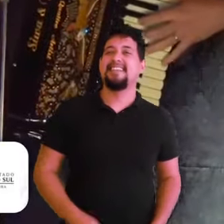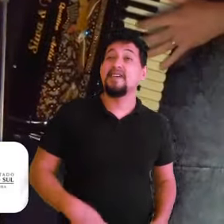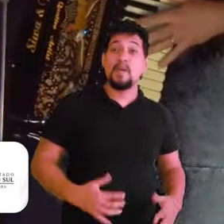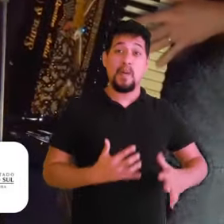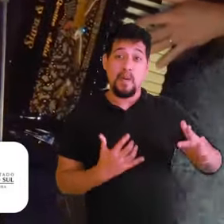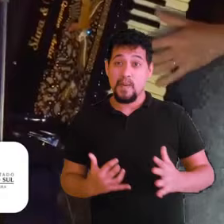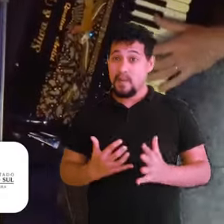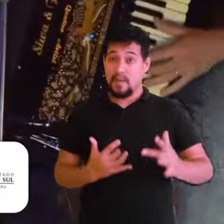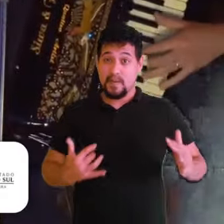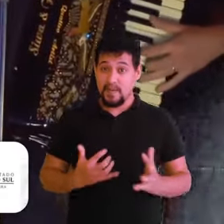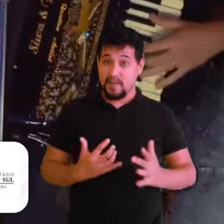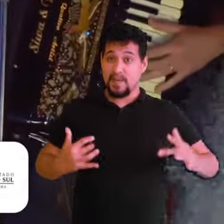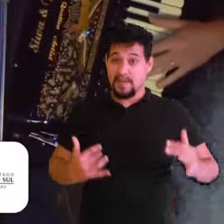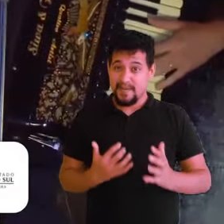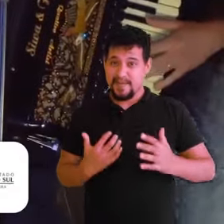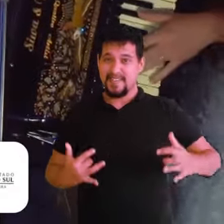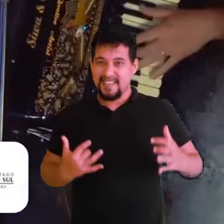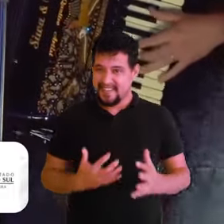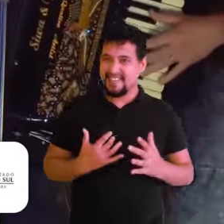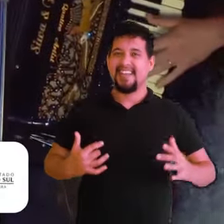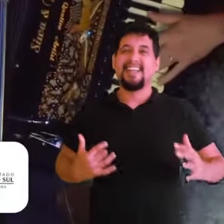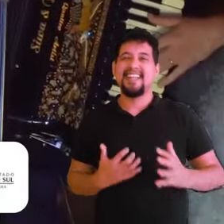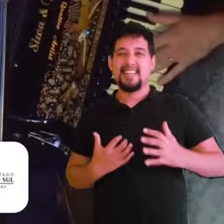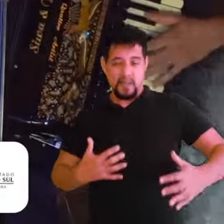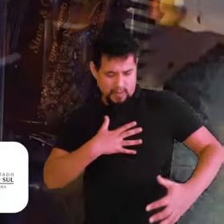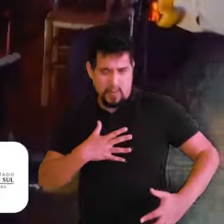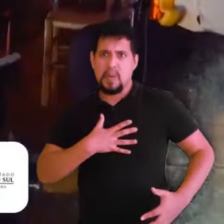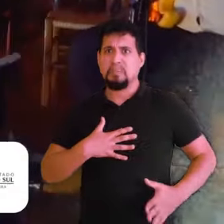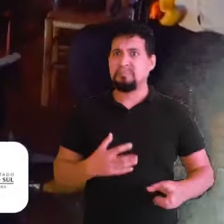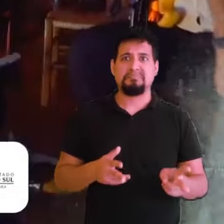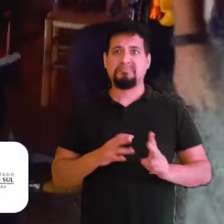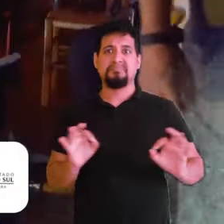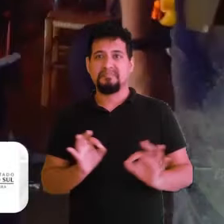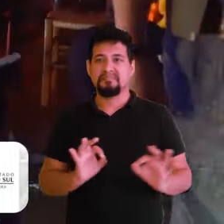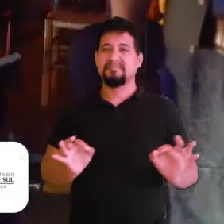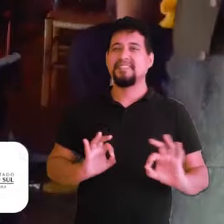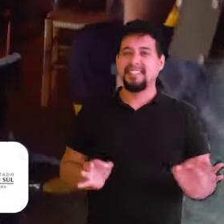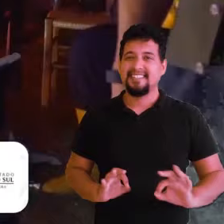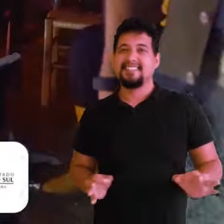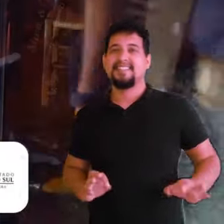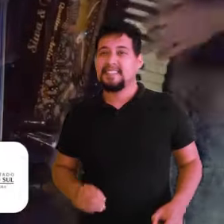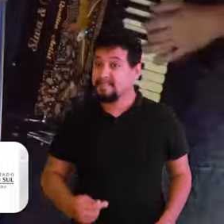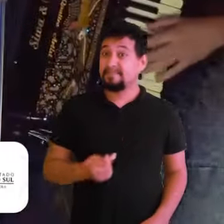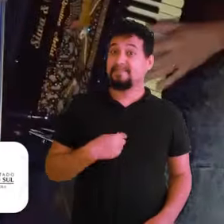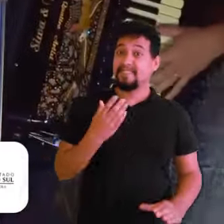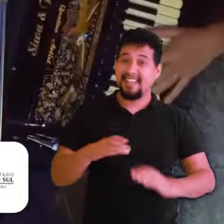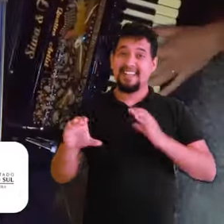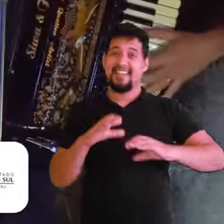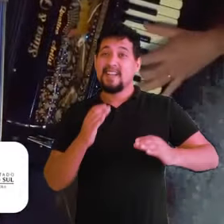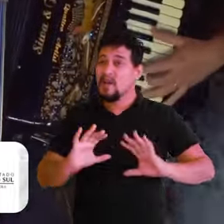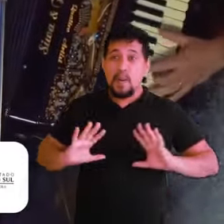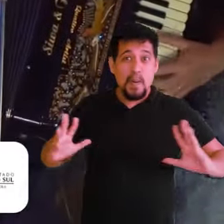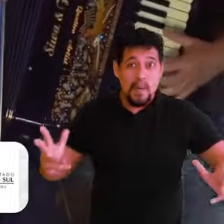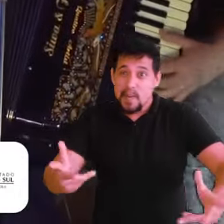de vacilar no meu peito não brotou. O meu Rio Grande com meu toque está contente, conquistando tanta gente, gente de todo lugar.